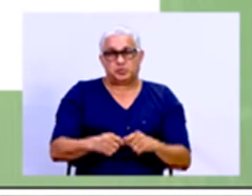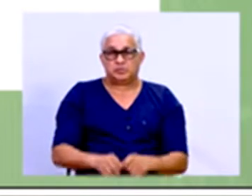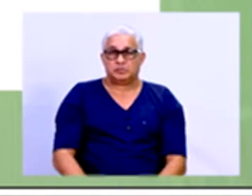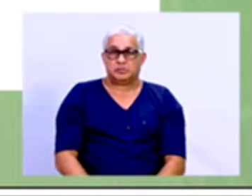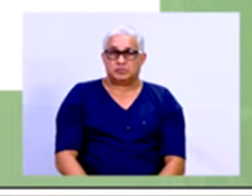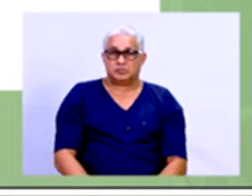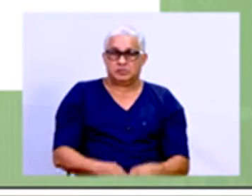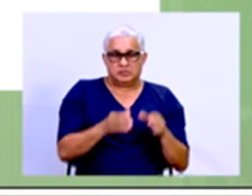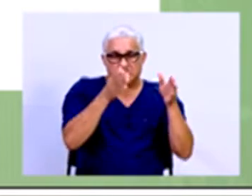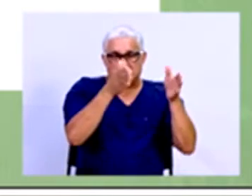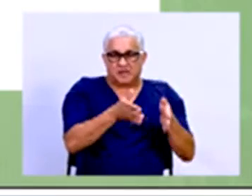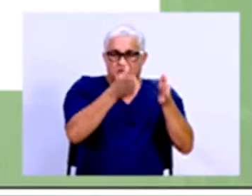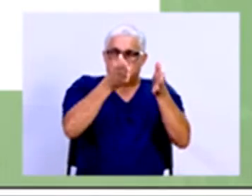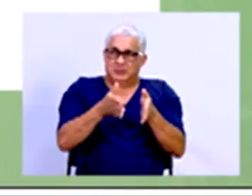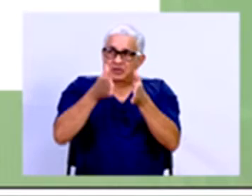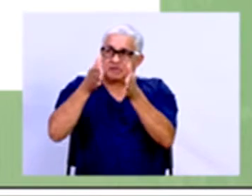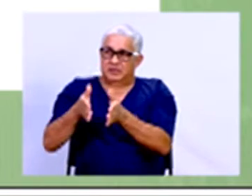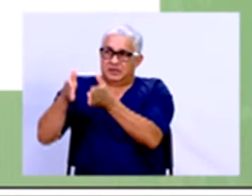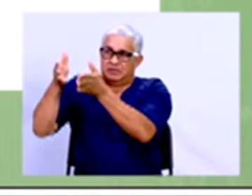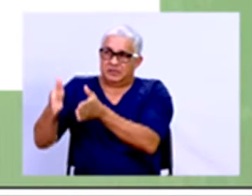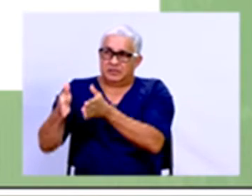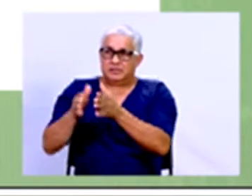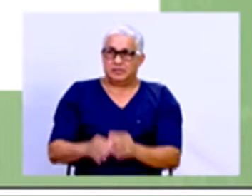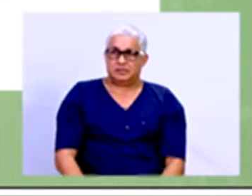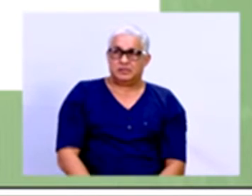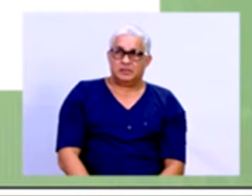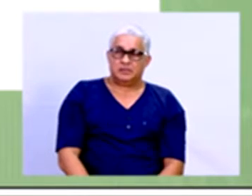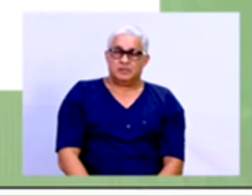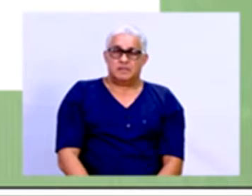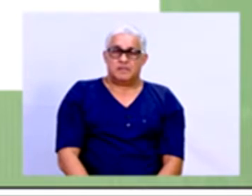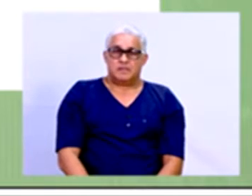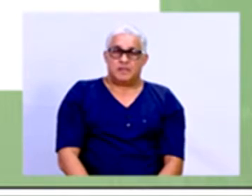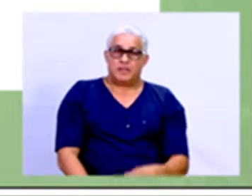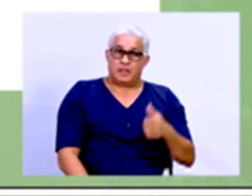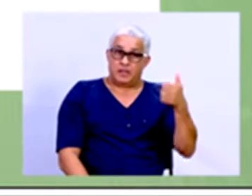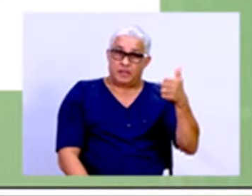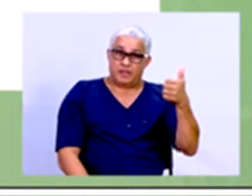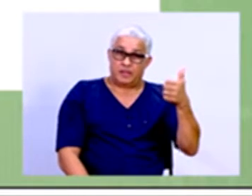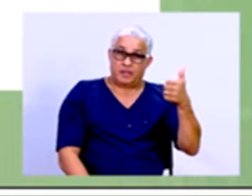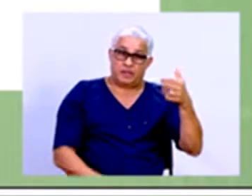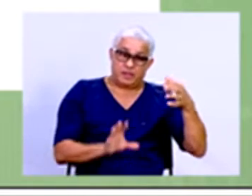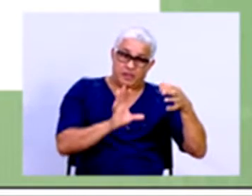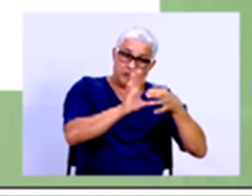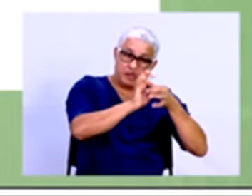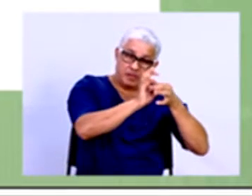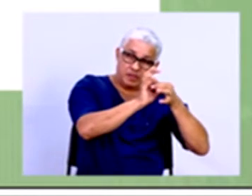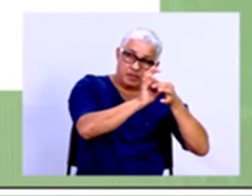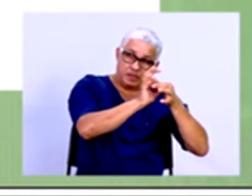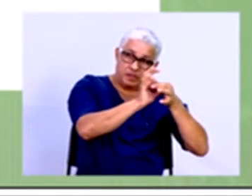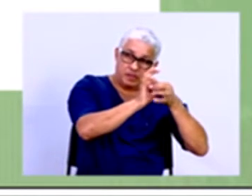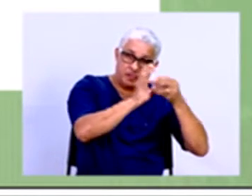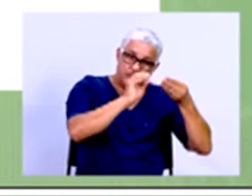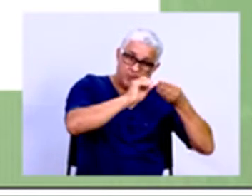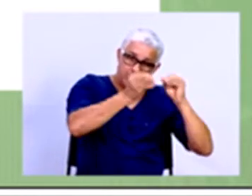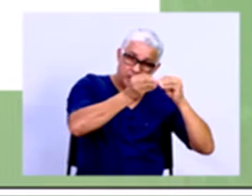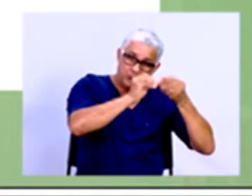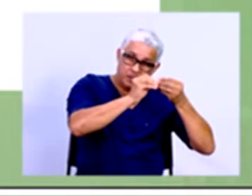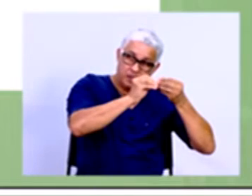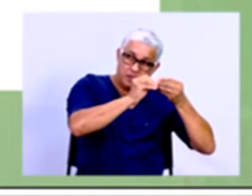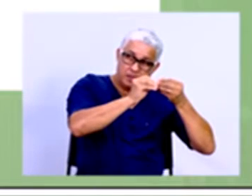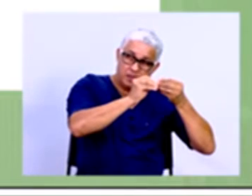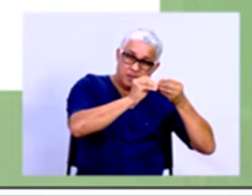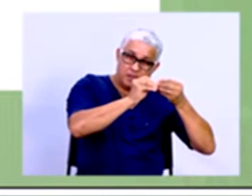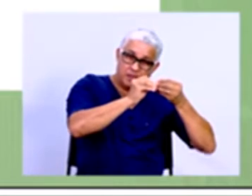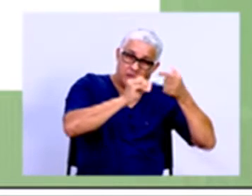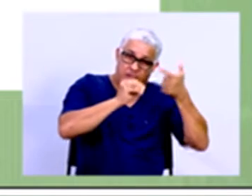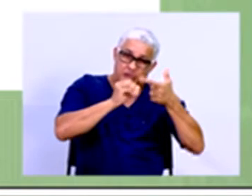seguir alguns passos, né? Um deles é, primeiro, conectar ao banco de dados, certo? E o segundo é